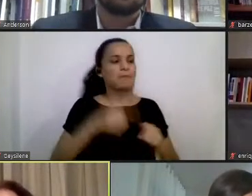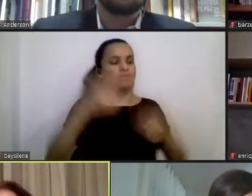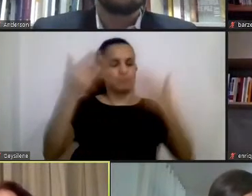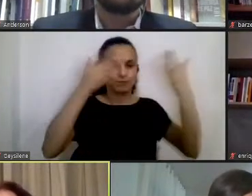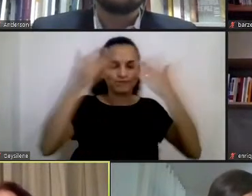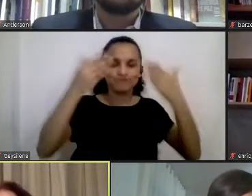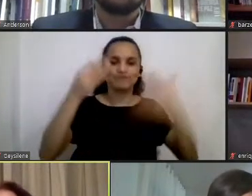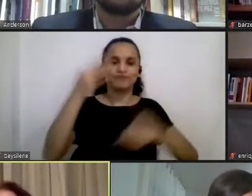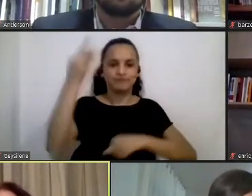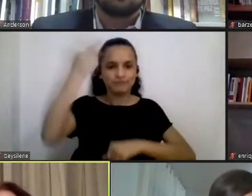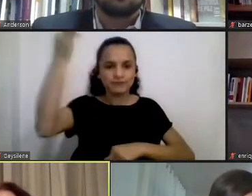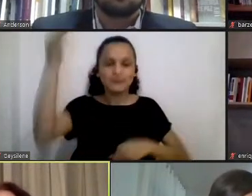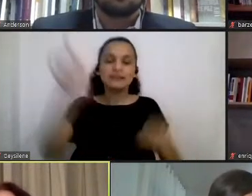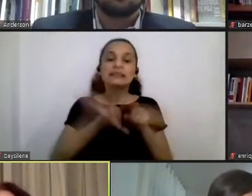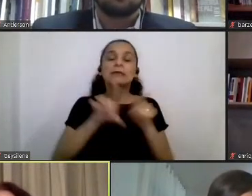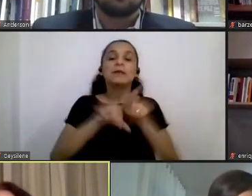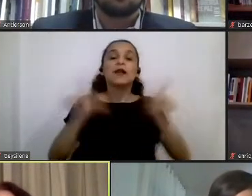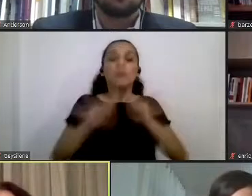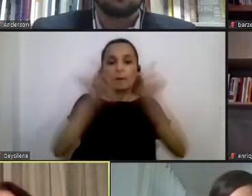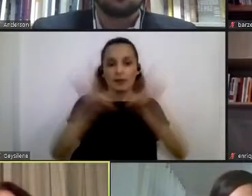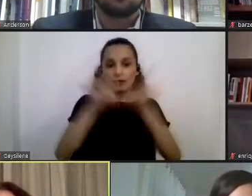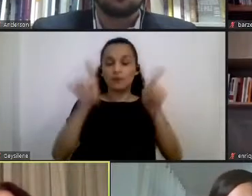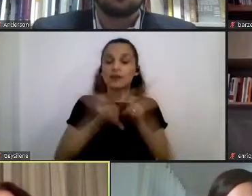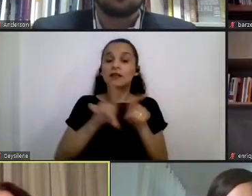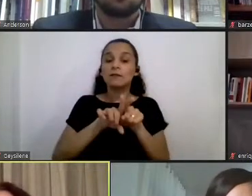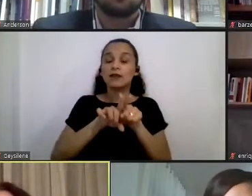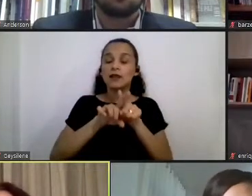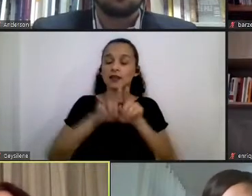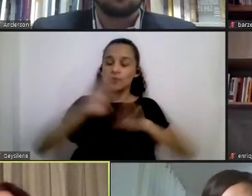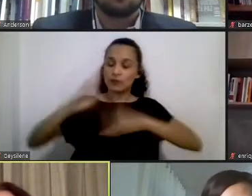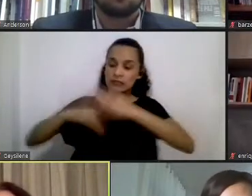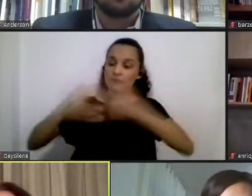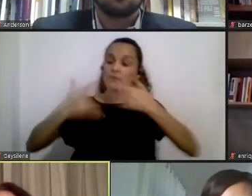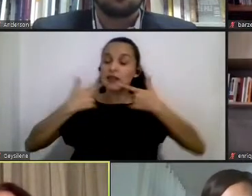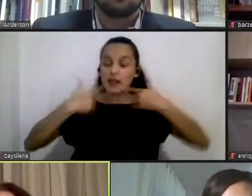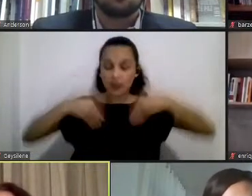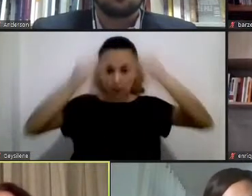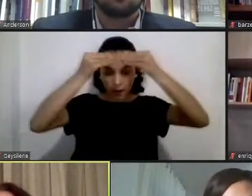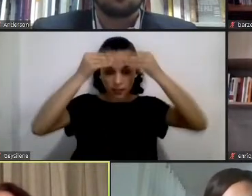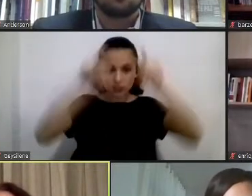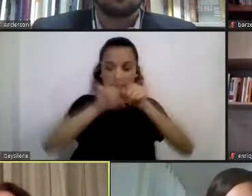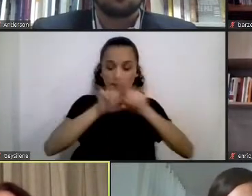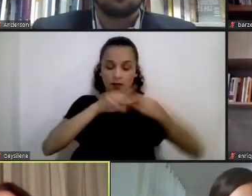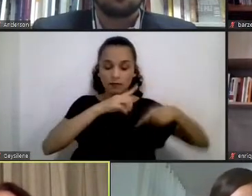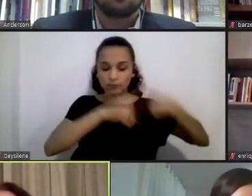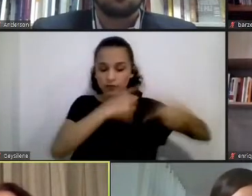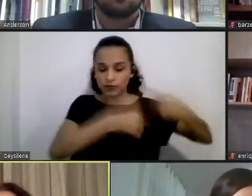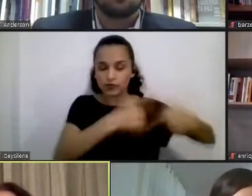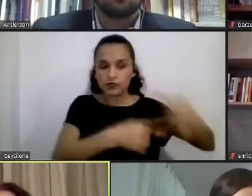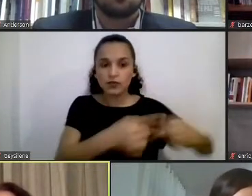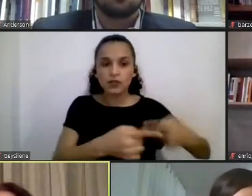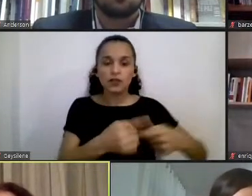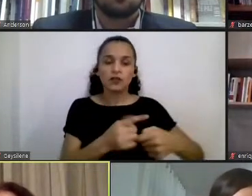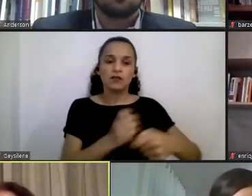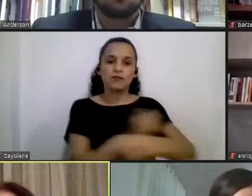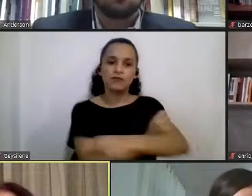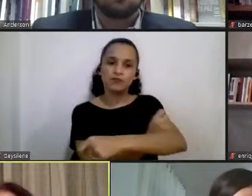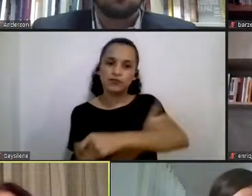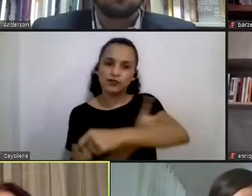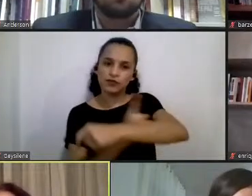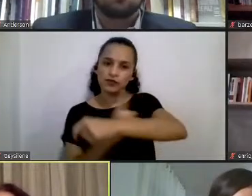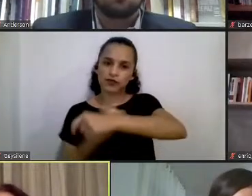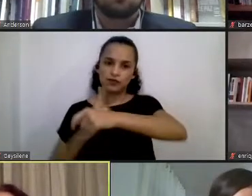computação e também no desenvolvimento da linguagem e na evolução dos seres